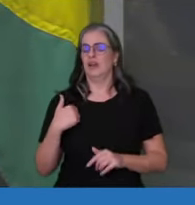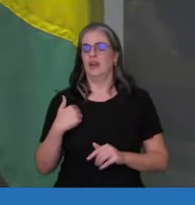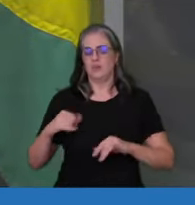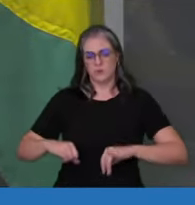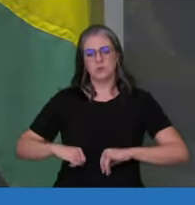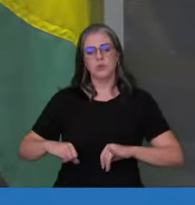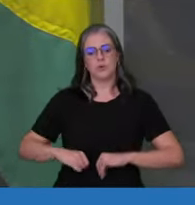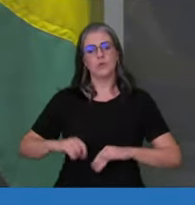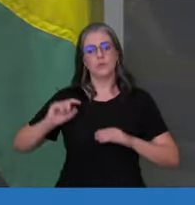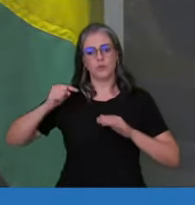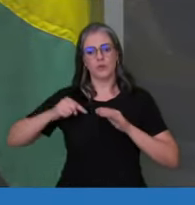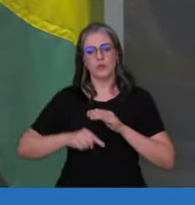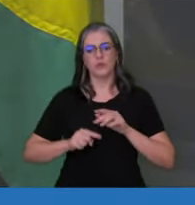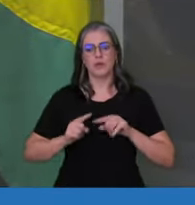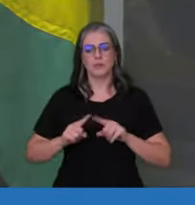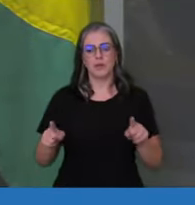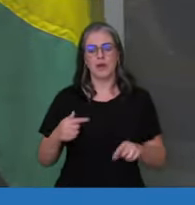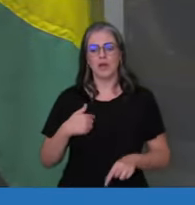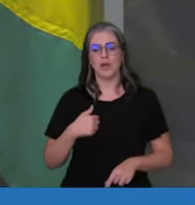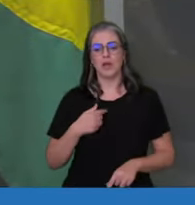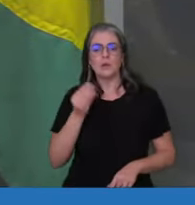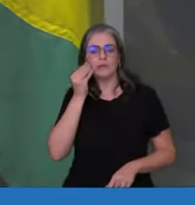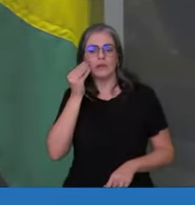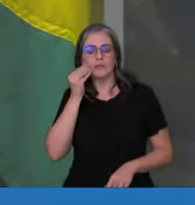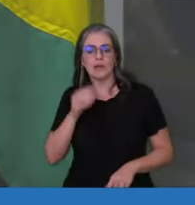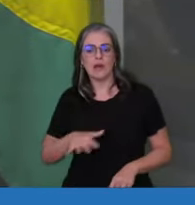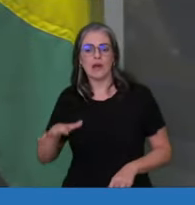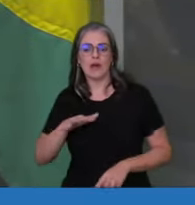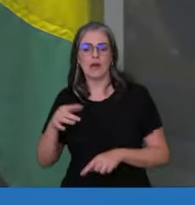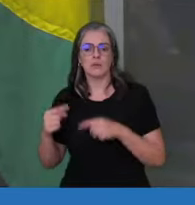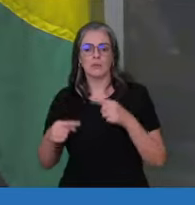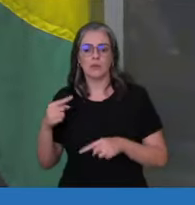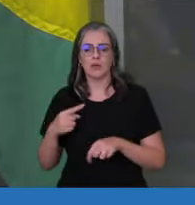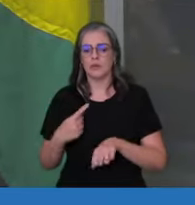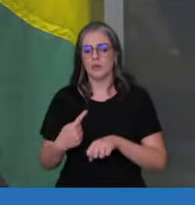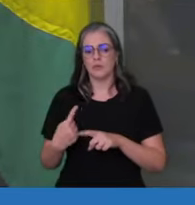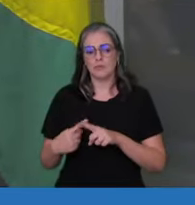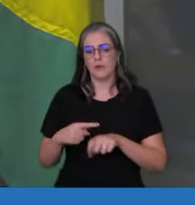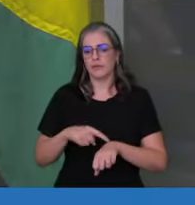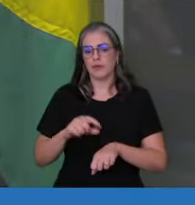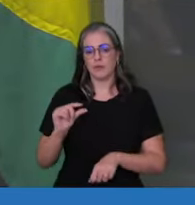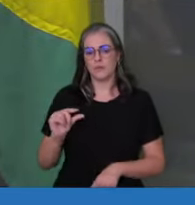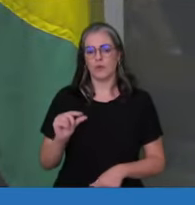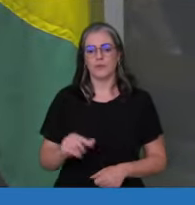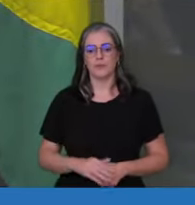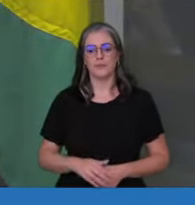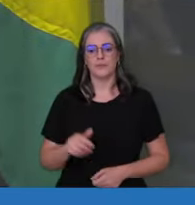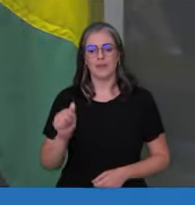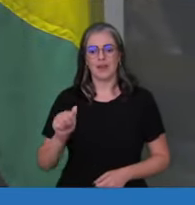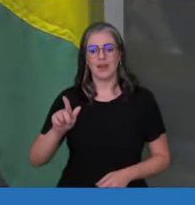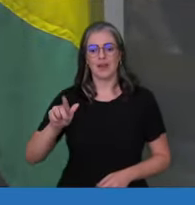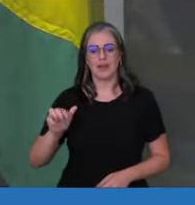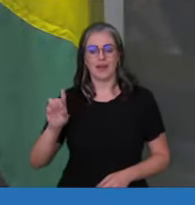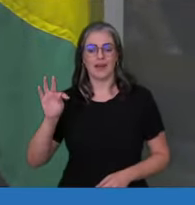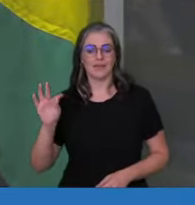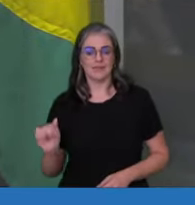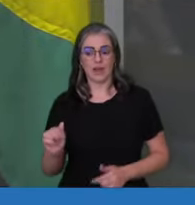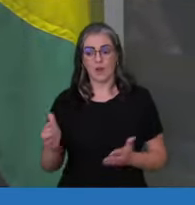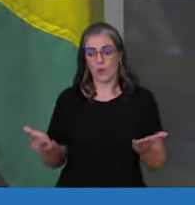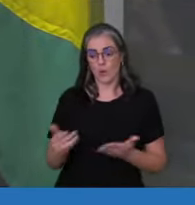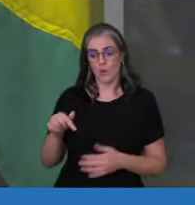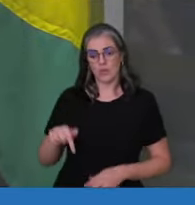profundamente. Mas vou tentar falar mais do político, já que só tenho 40 segundos. A Ágata, nesta sessão hoje, disse: